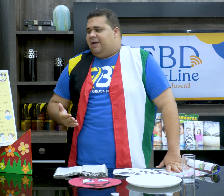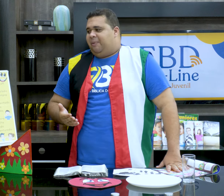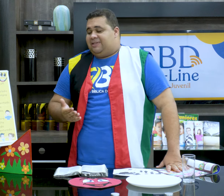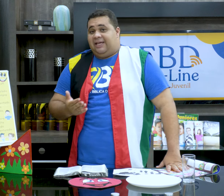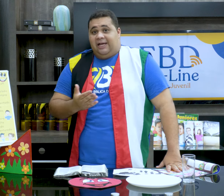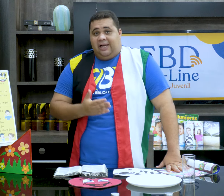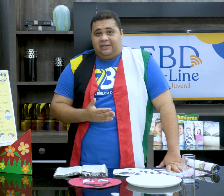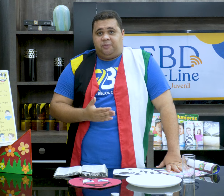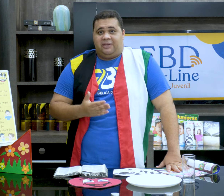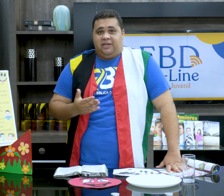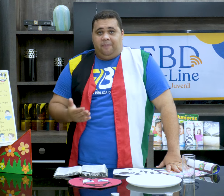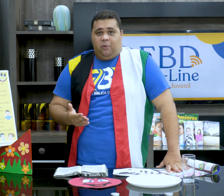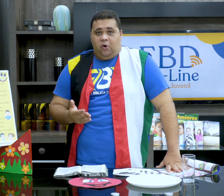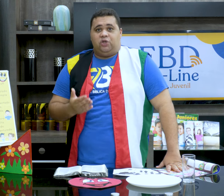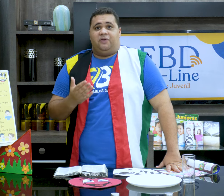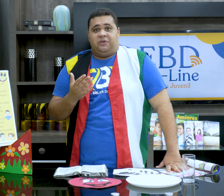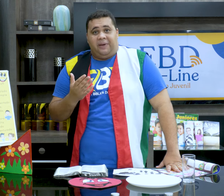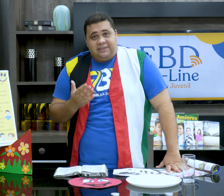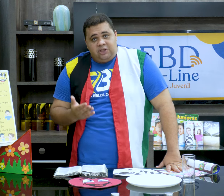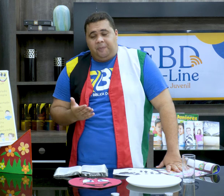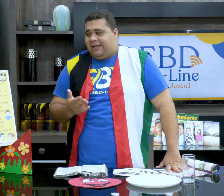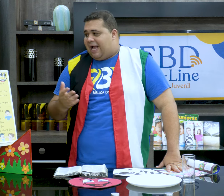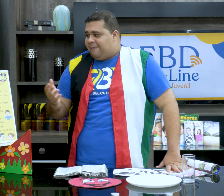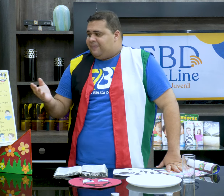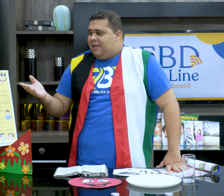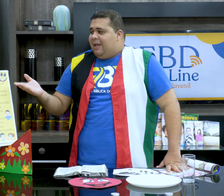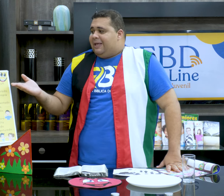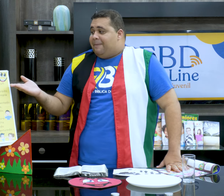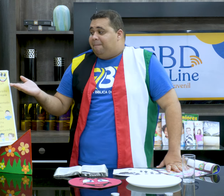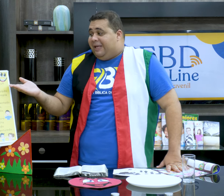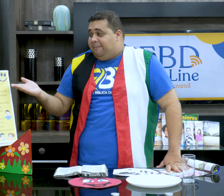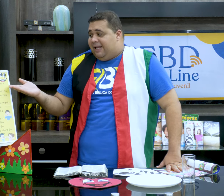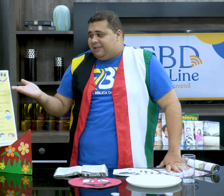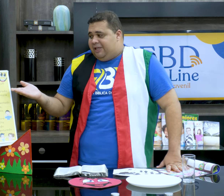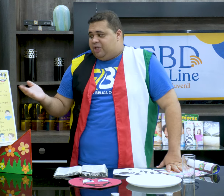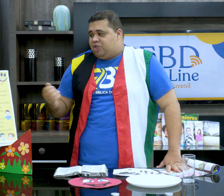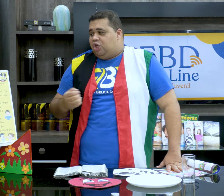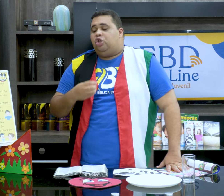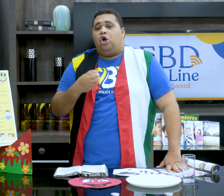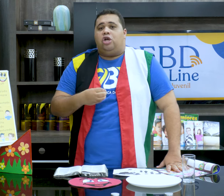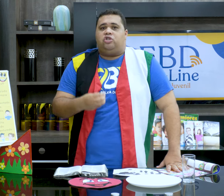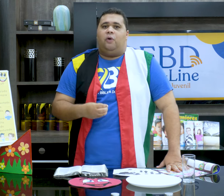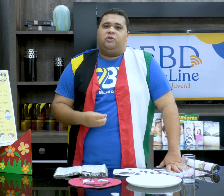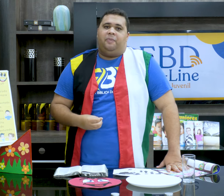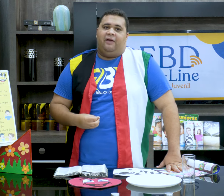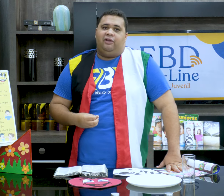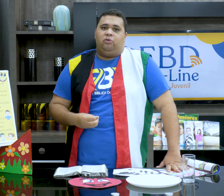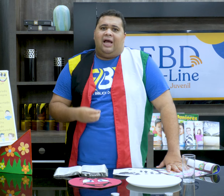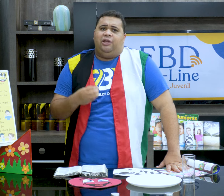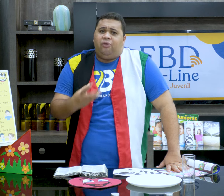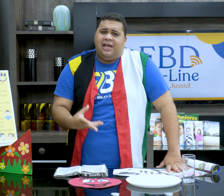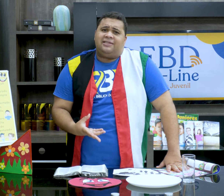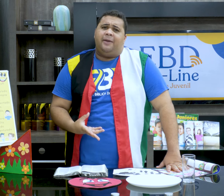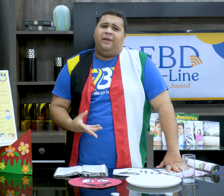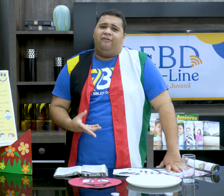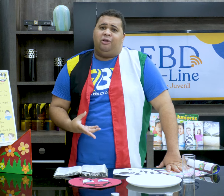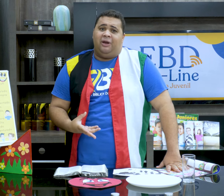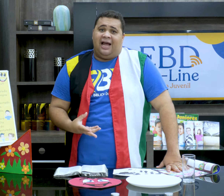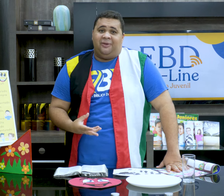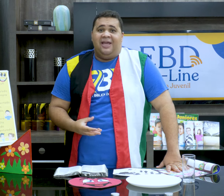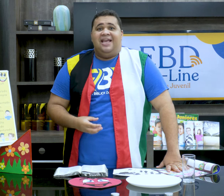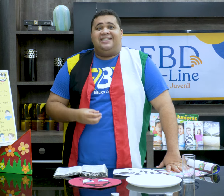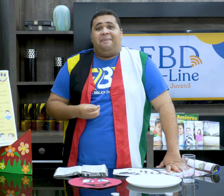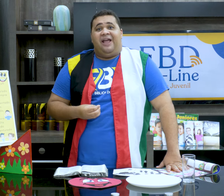né pode ser antes pode ser depois mas você precisa explicar que a Bíblia diz que nós somos bem-aventurados e o que é ser